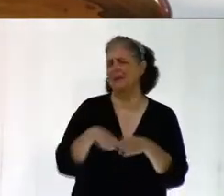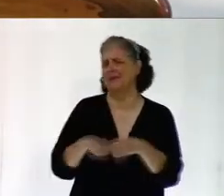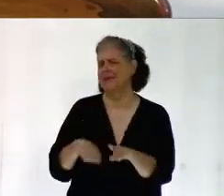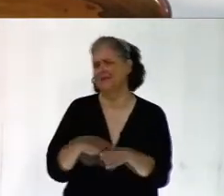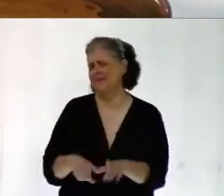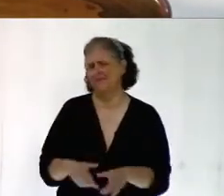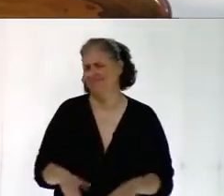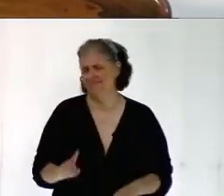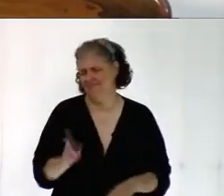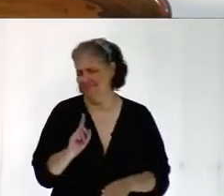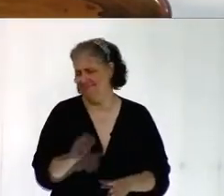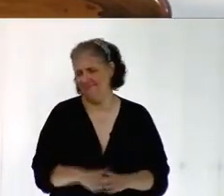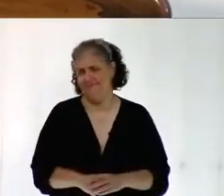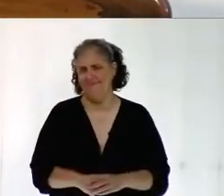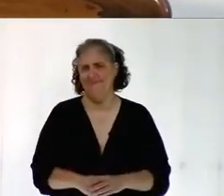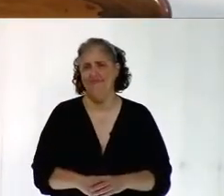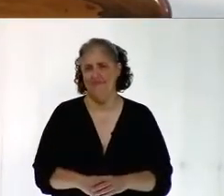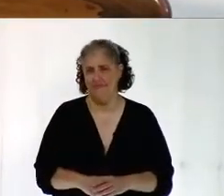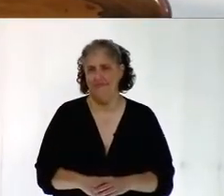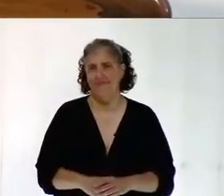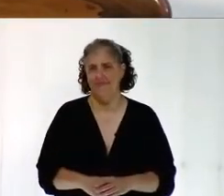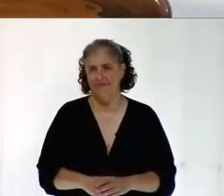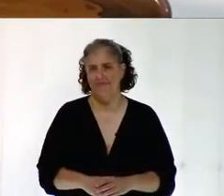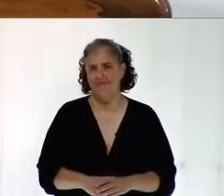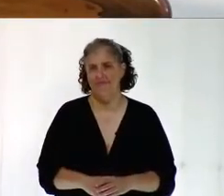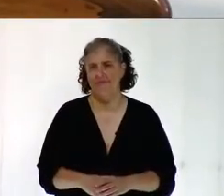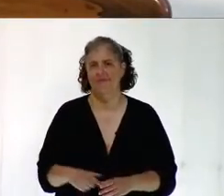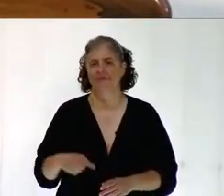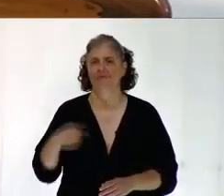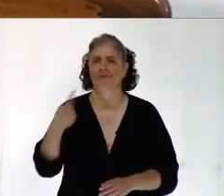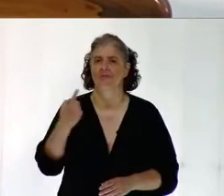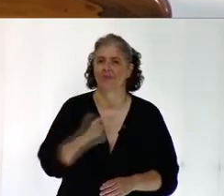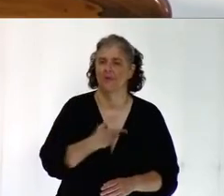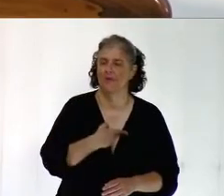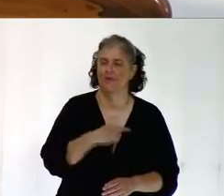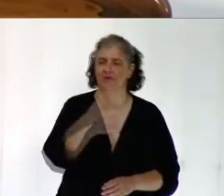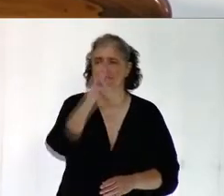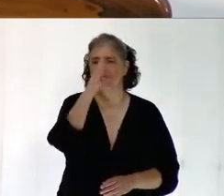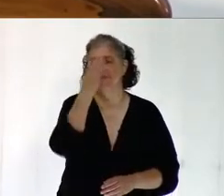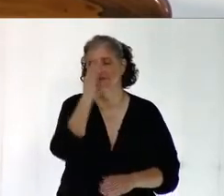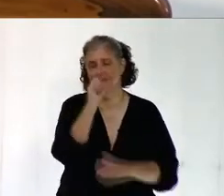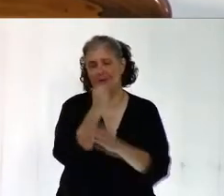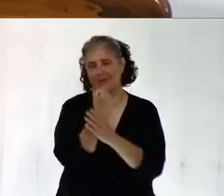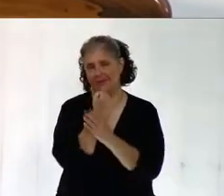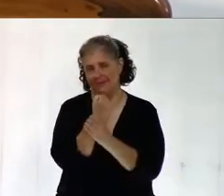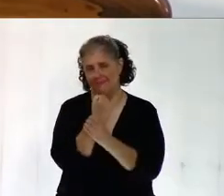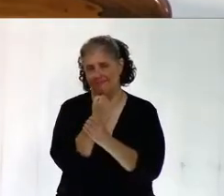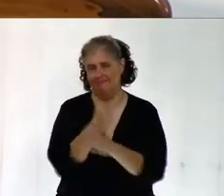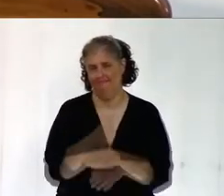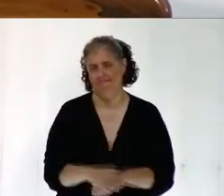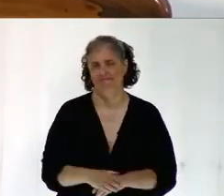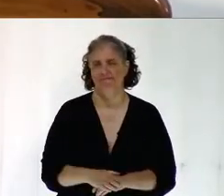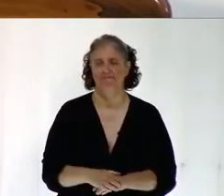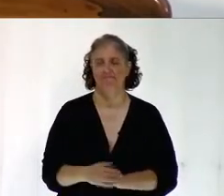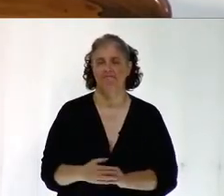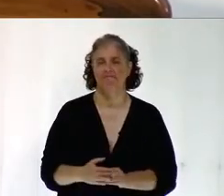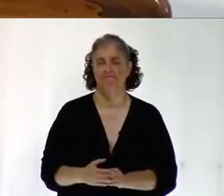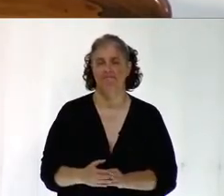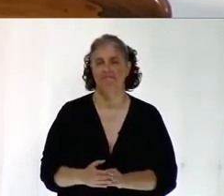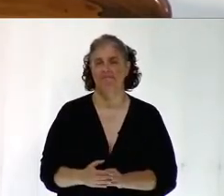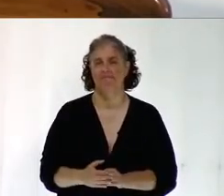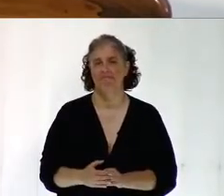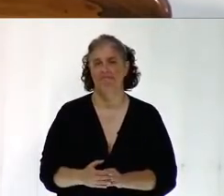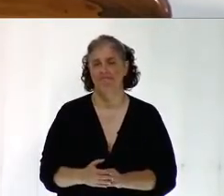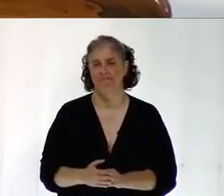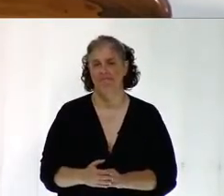tentados nós nos colocaremos dentro de uma falsa sensação de segurança são